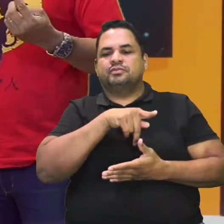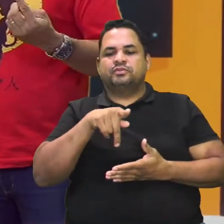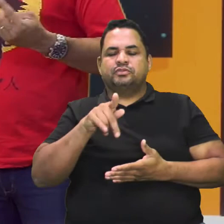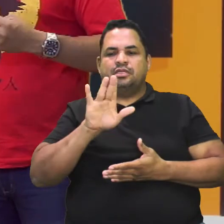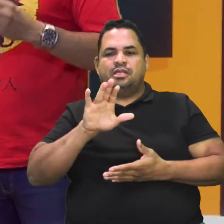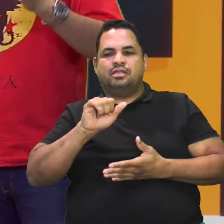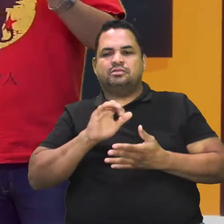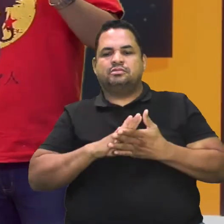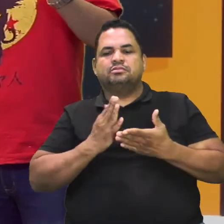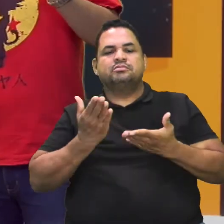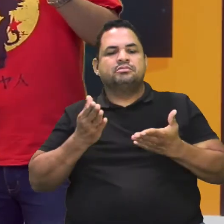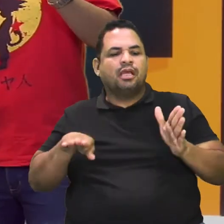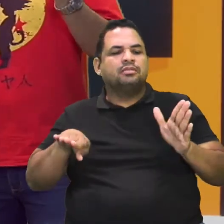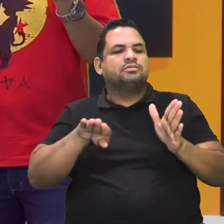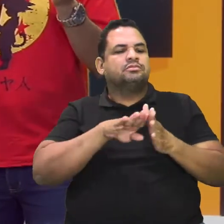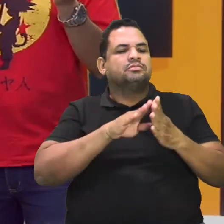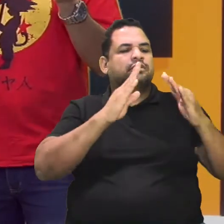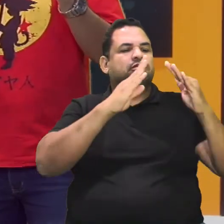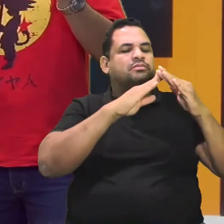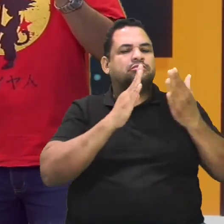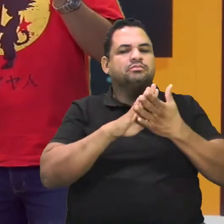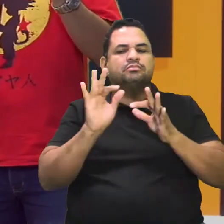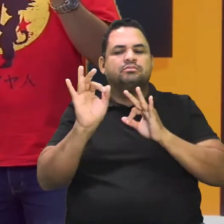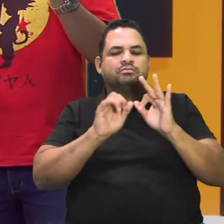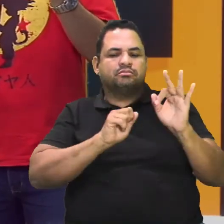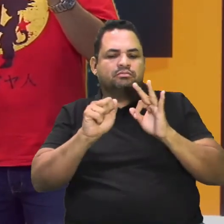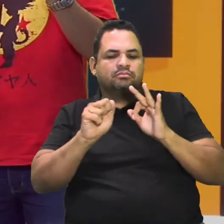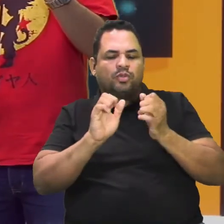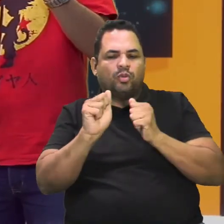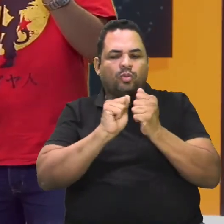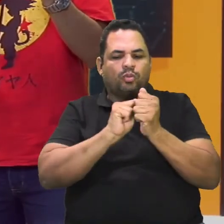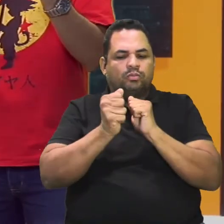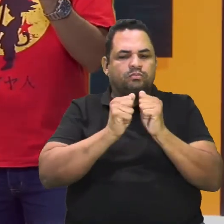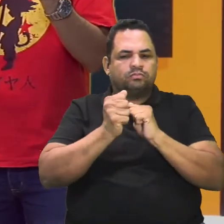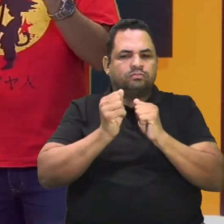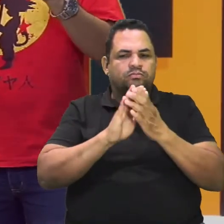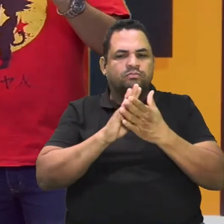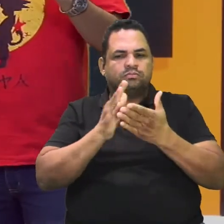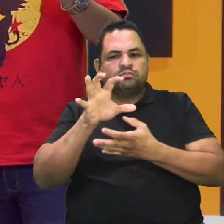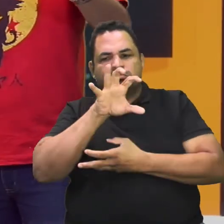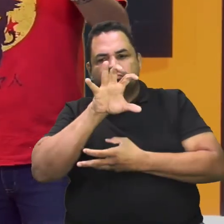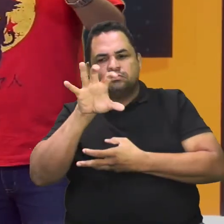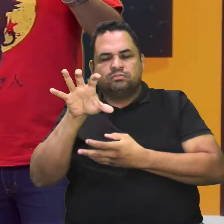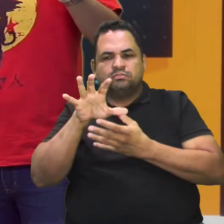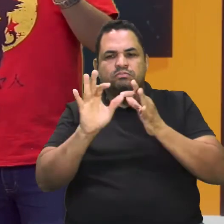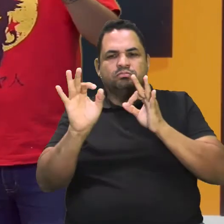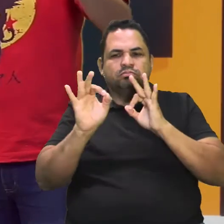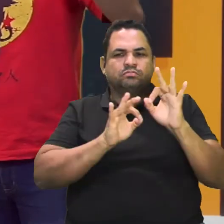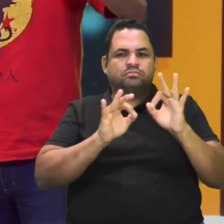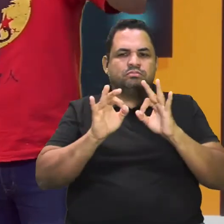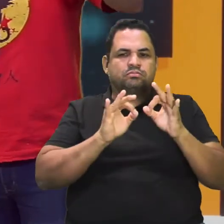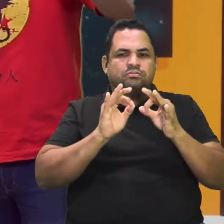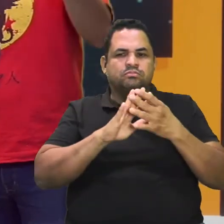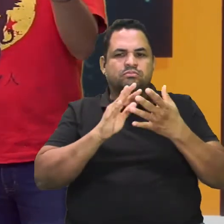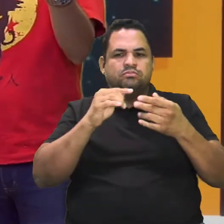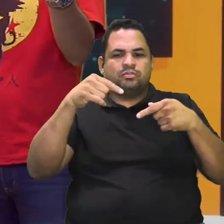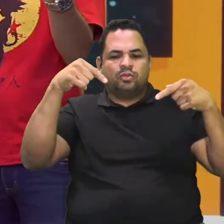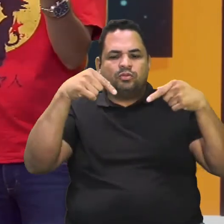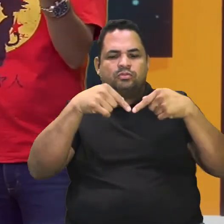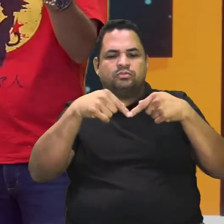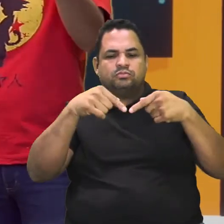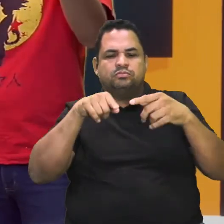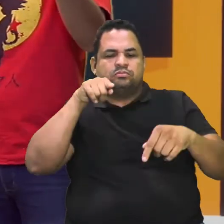está indo aí nas escolas para estar regulando essa questão da antena, né, o foco, tal, essa distância focal, o